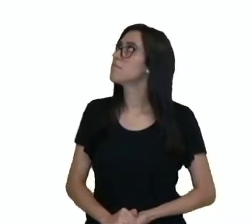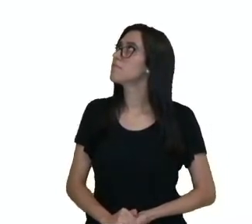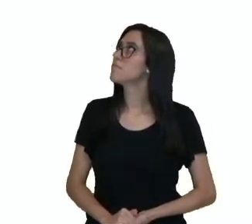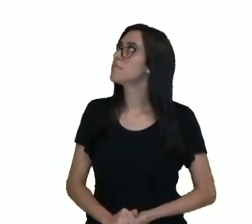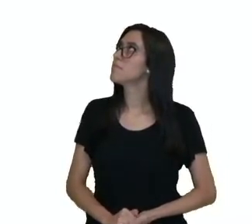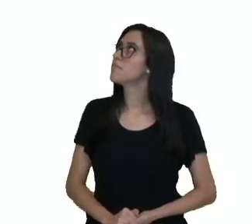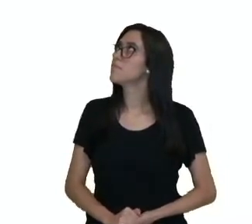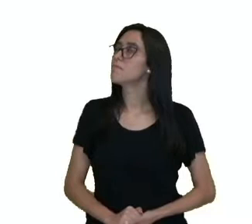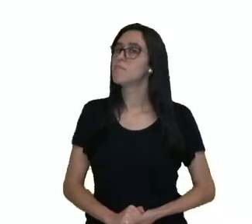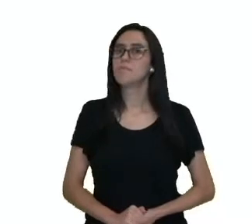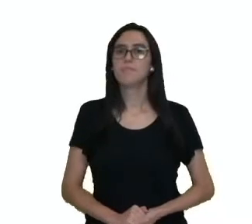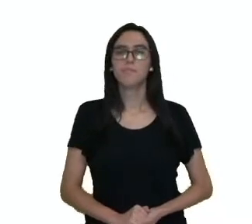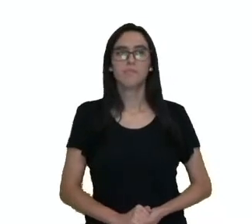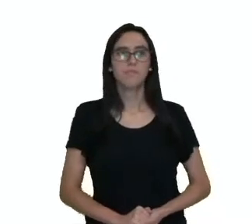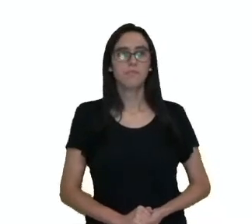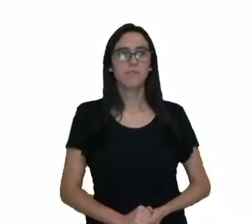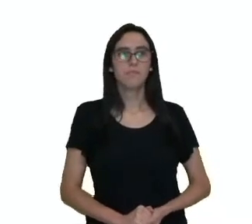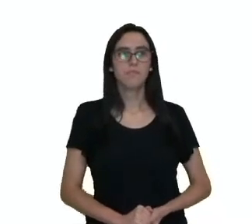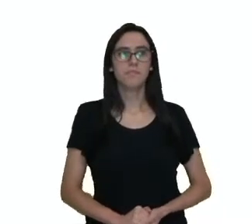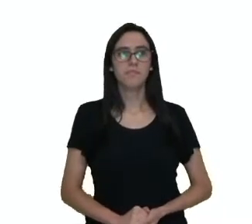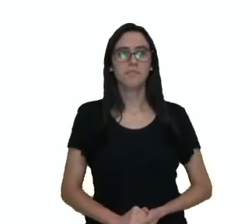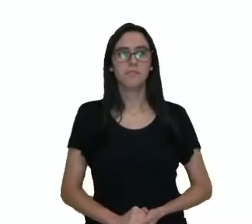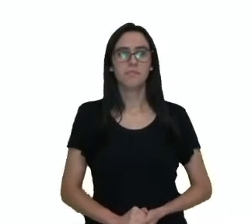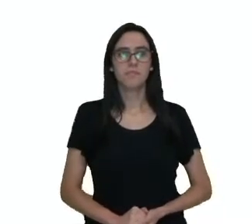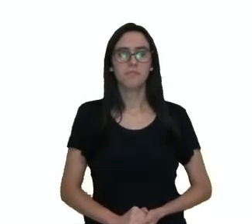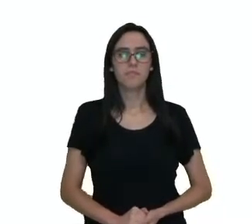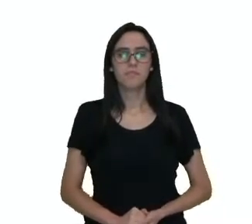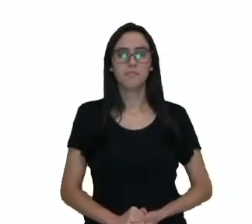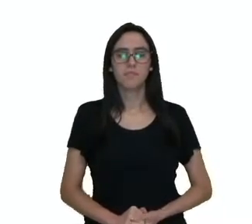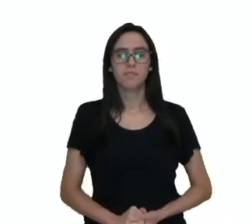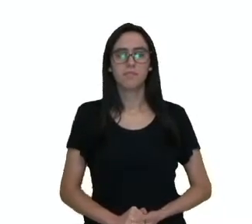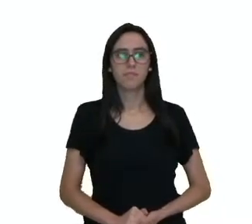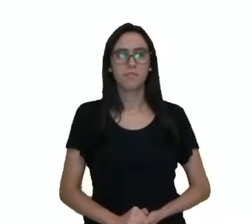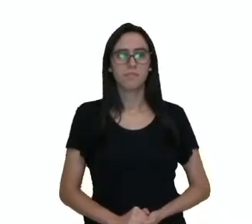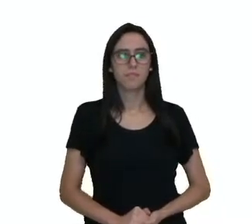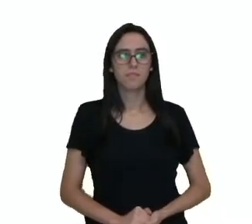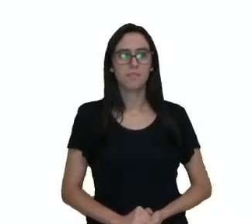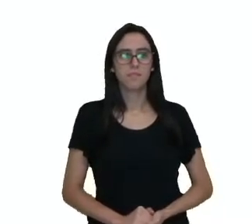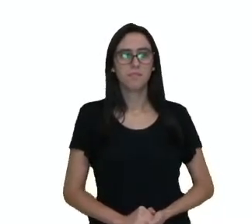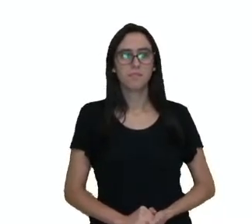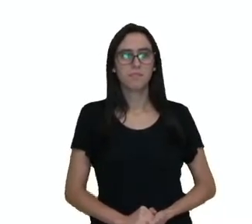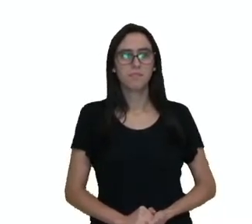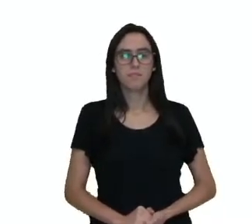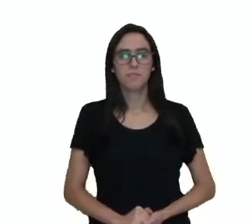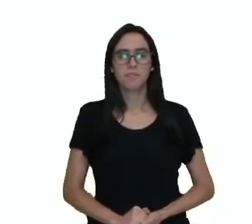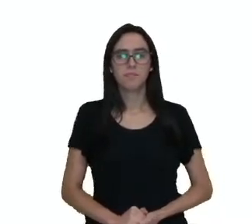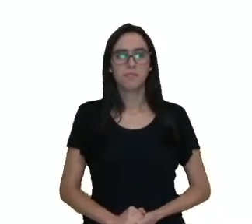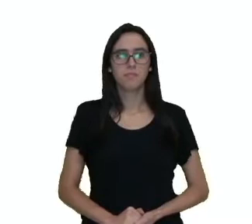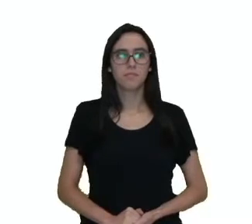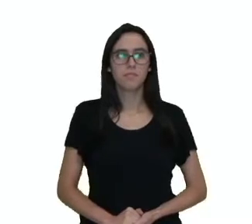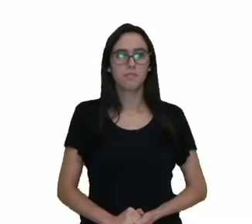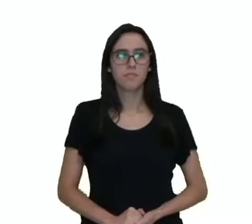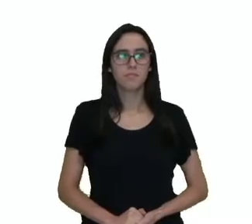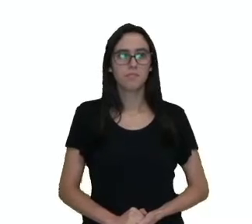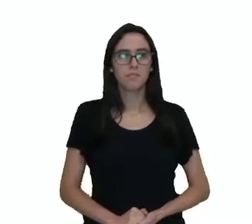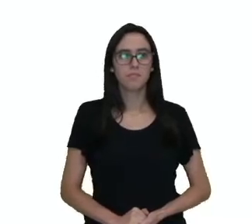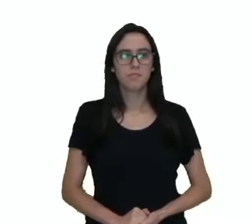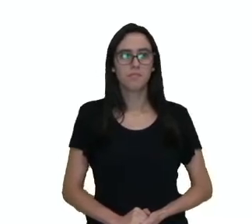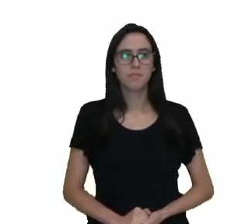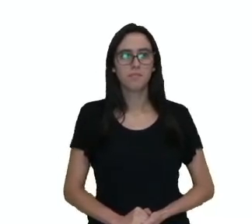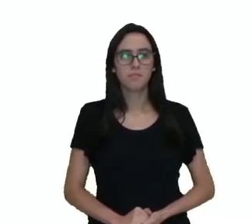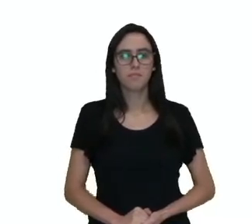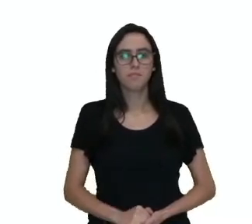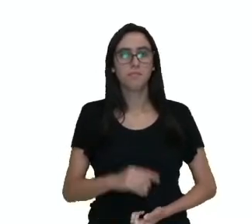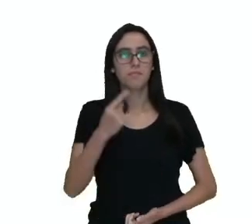delfim, E escuela, F de foto, G de gato, H,